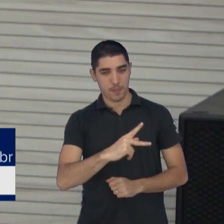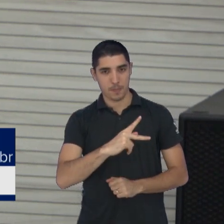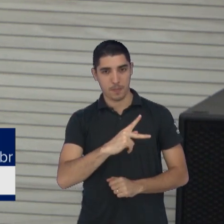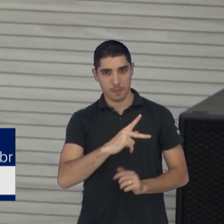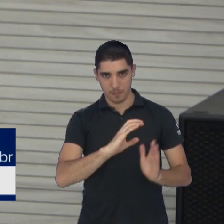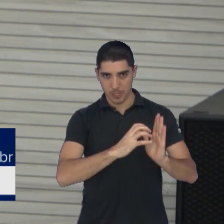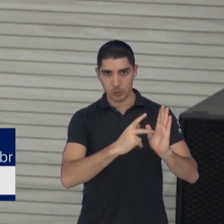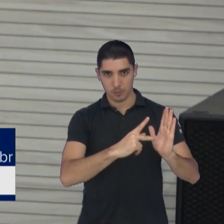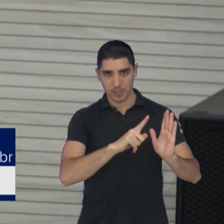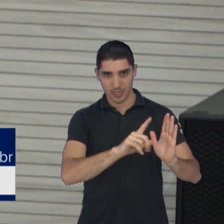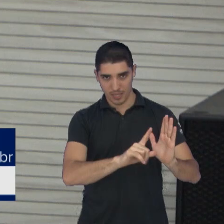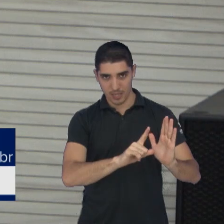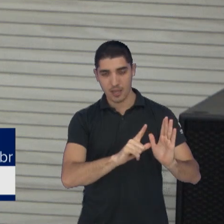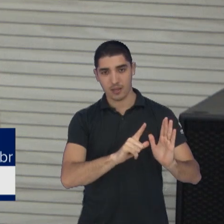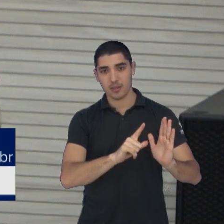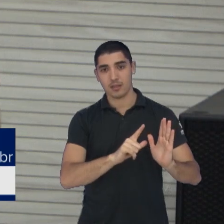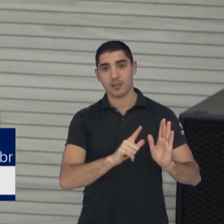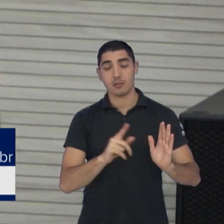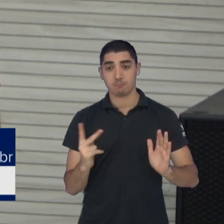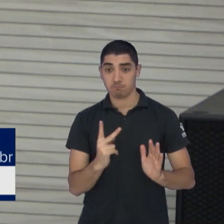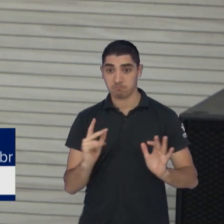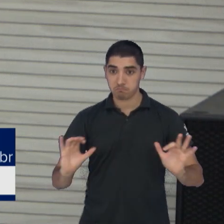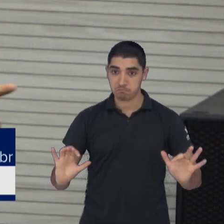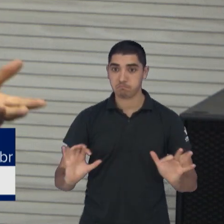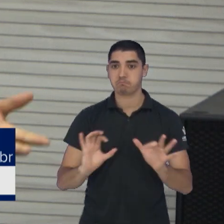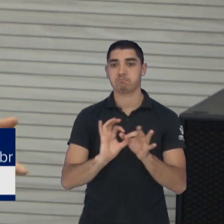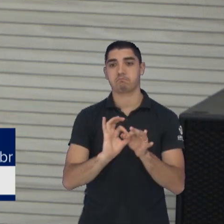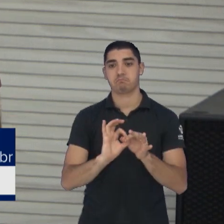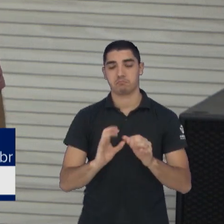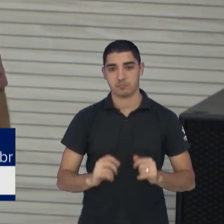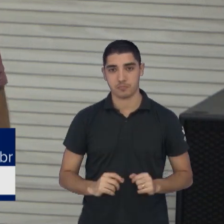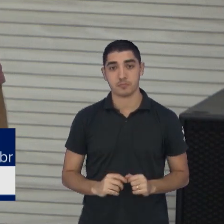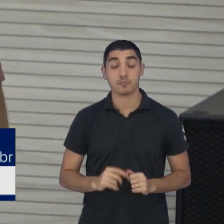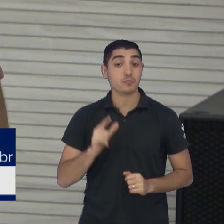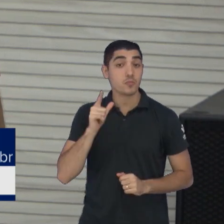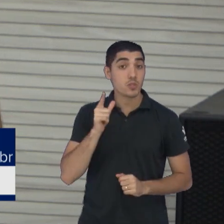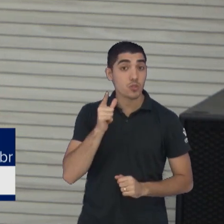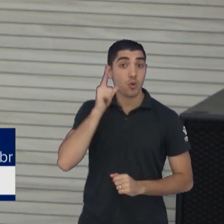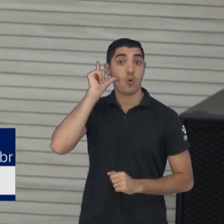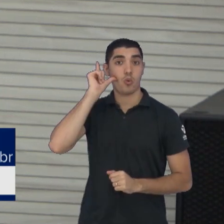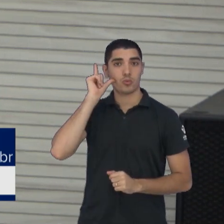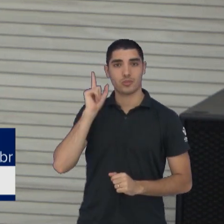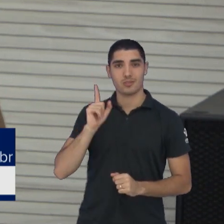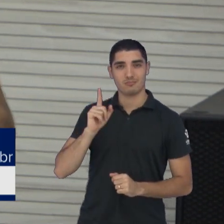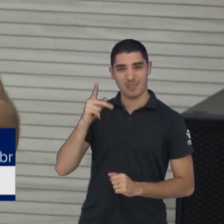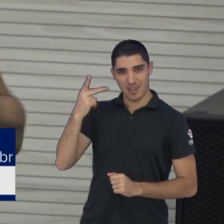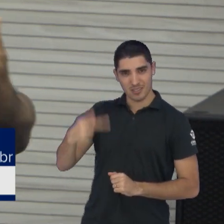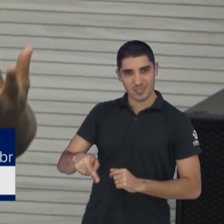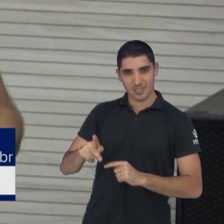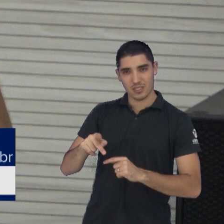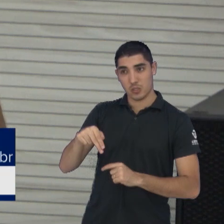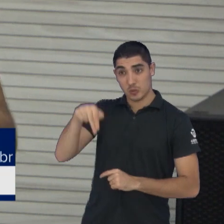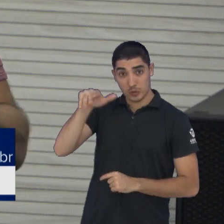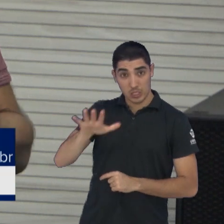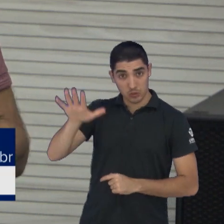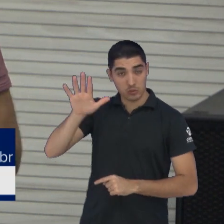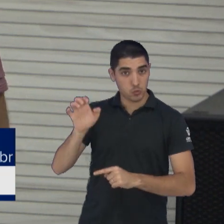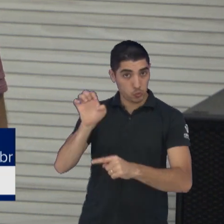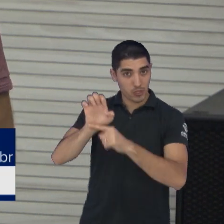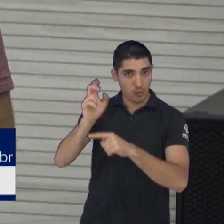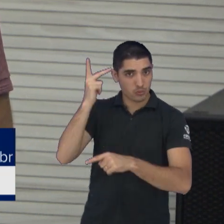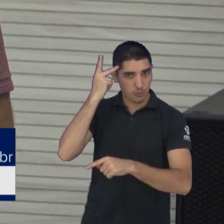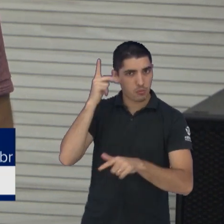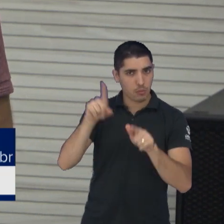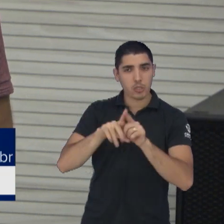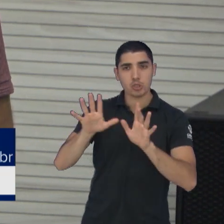PSDB e Cidadania, que é a federação lá. Ontem, a Executiva Nacional e Estadual me ligaram,